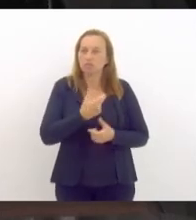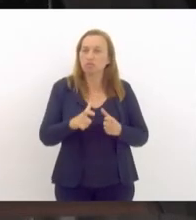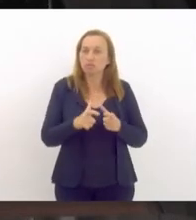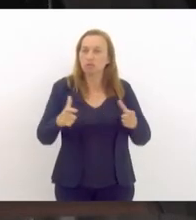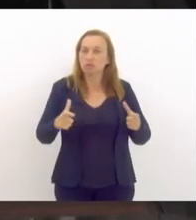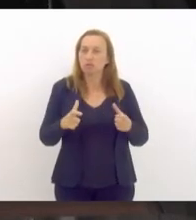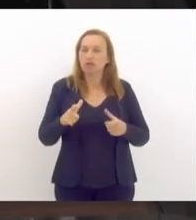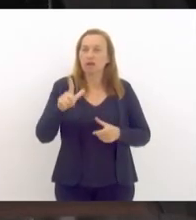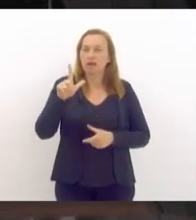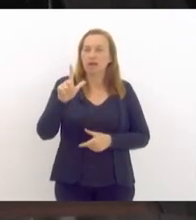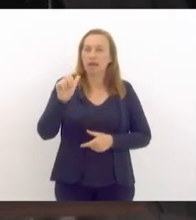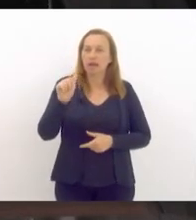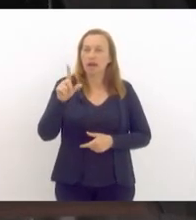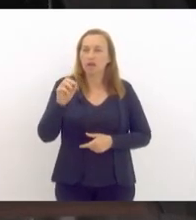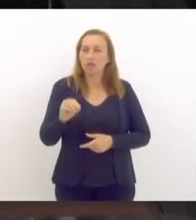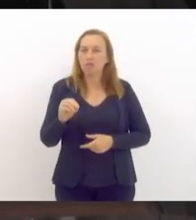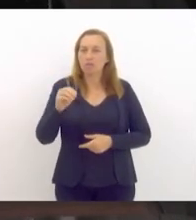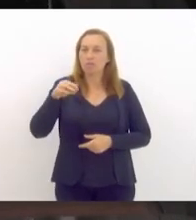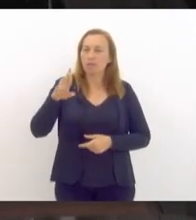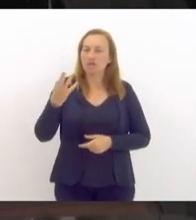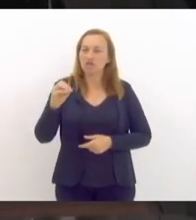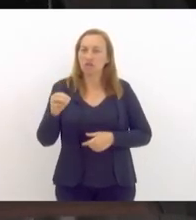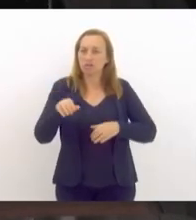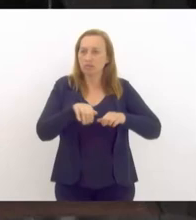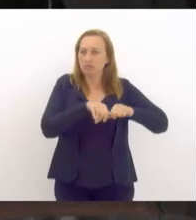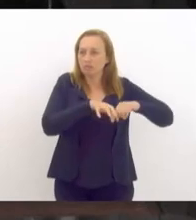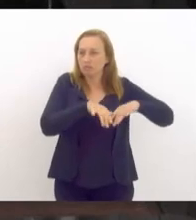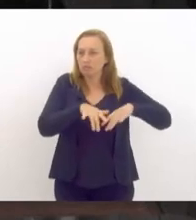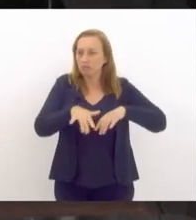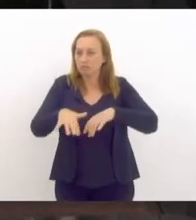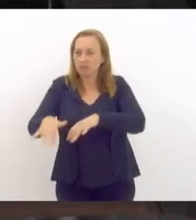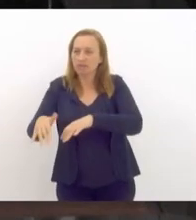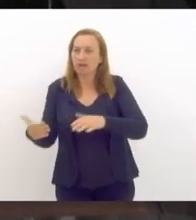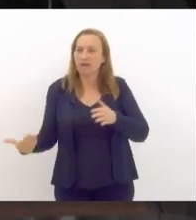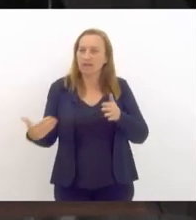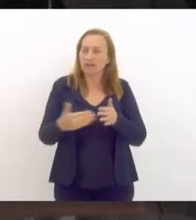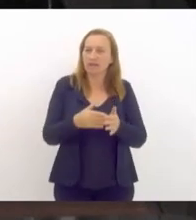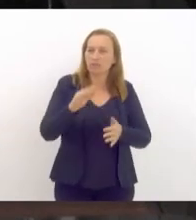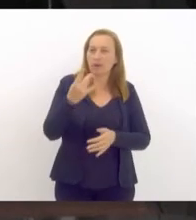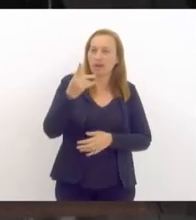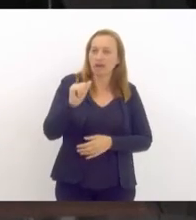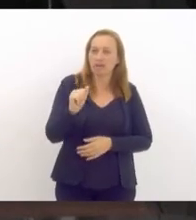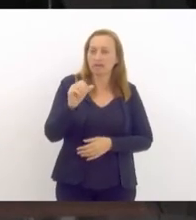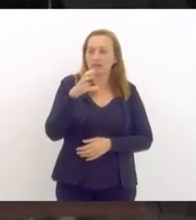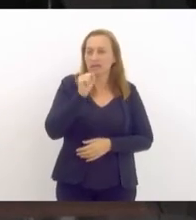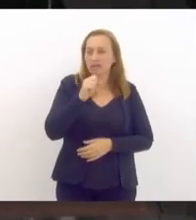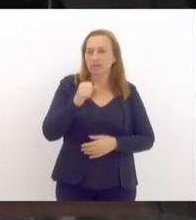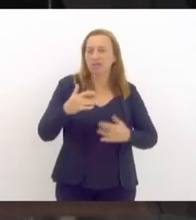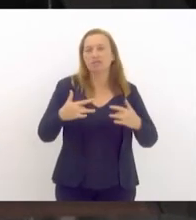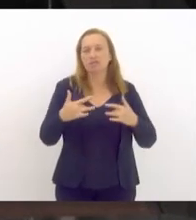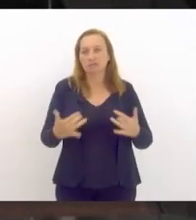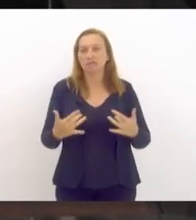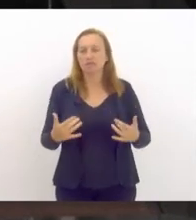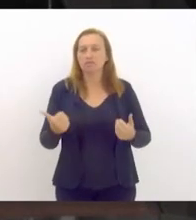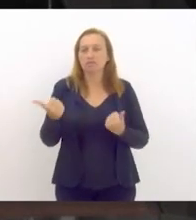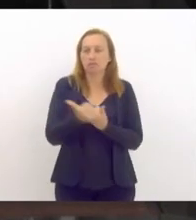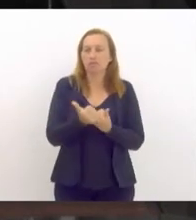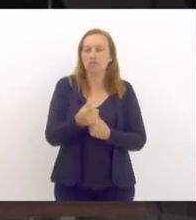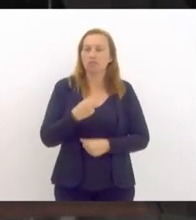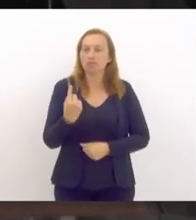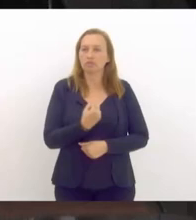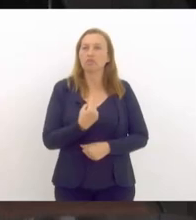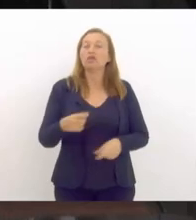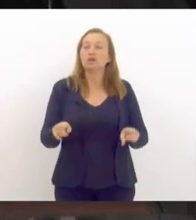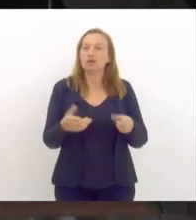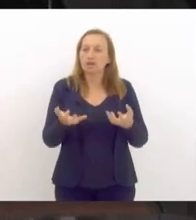Largo do Machado e caminharão até o palácio Laranjeira fica aqui a nossa solidariedade e o nosso apoio e